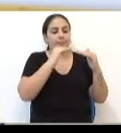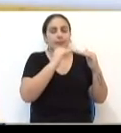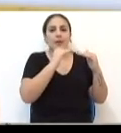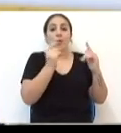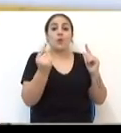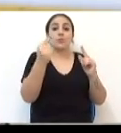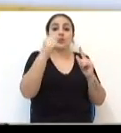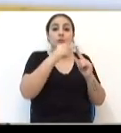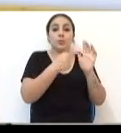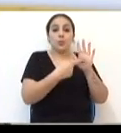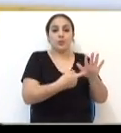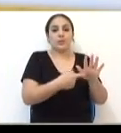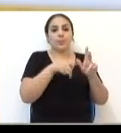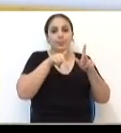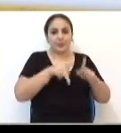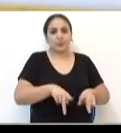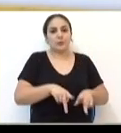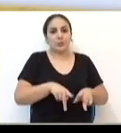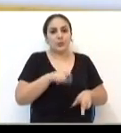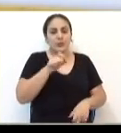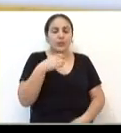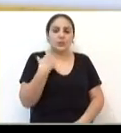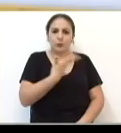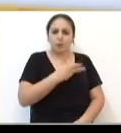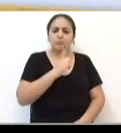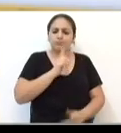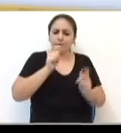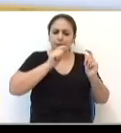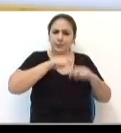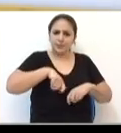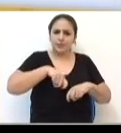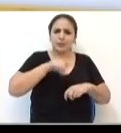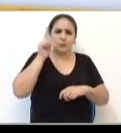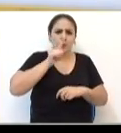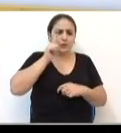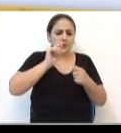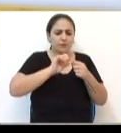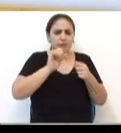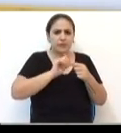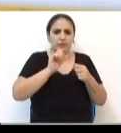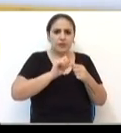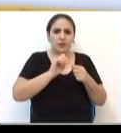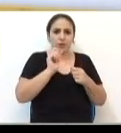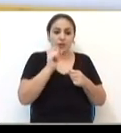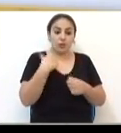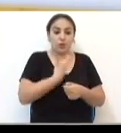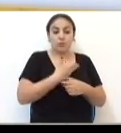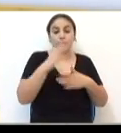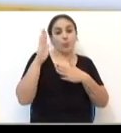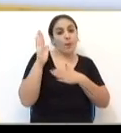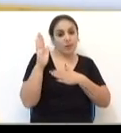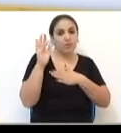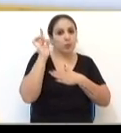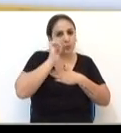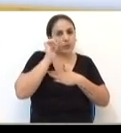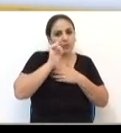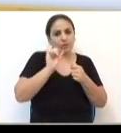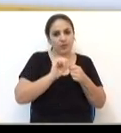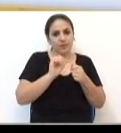o objetivo, que era de mostrar para as pessoas que a gente tem capacidade de fazer aquilo que a gente estava